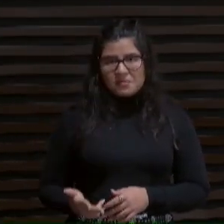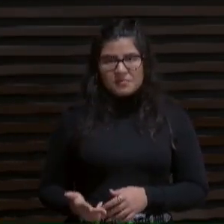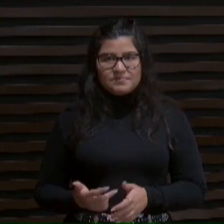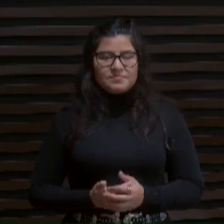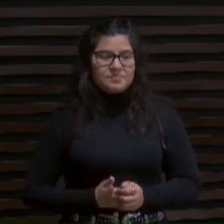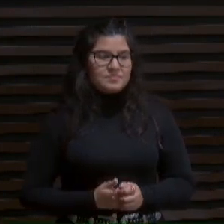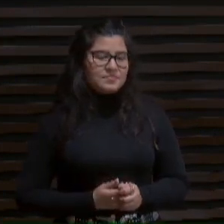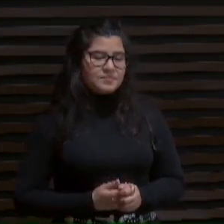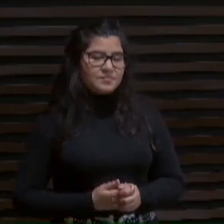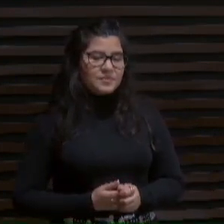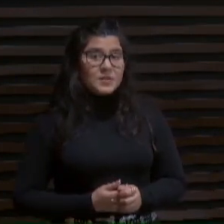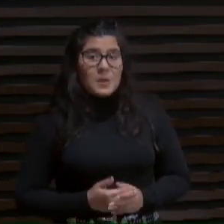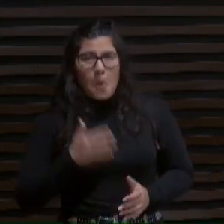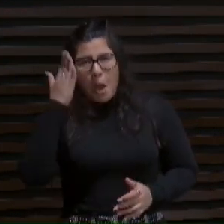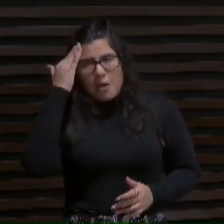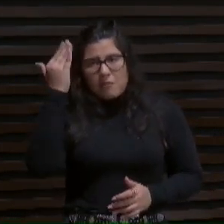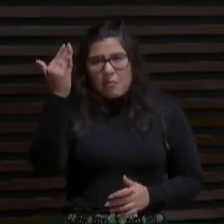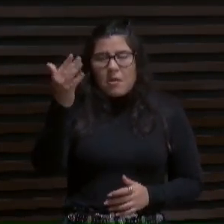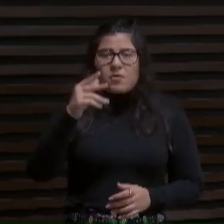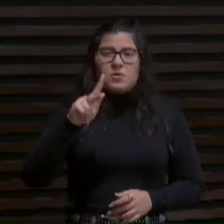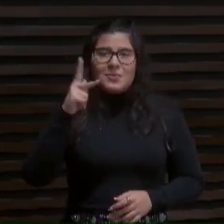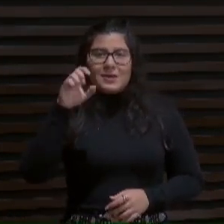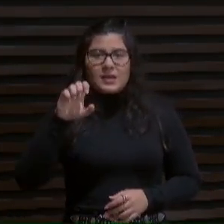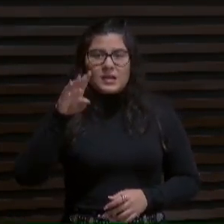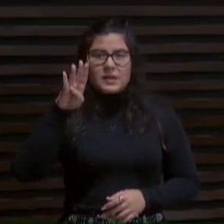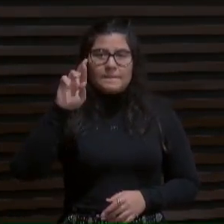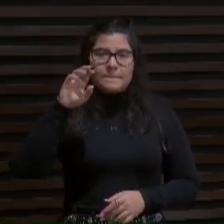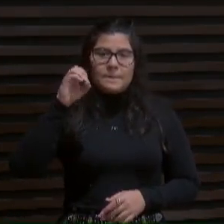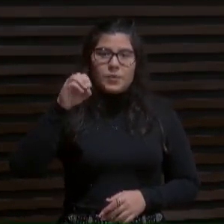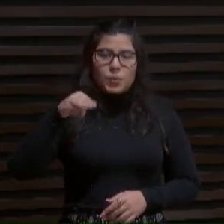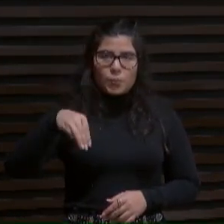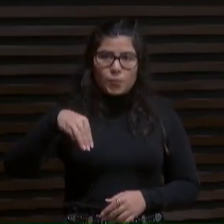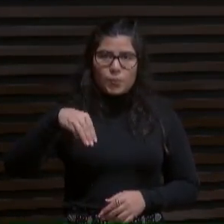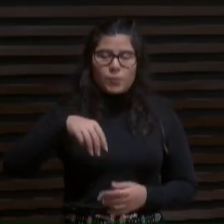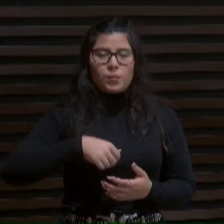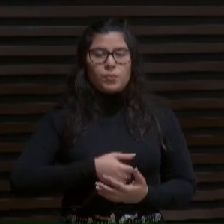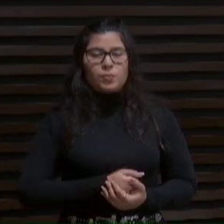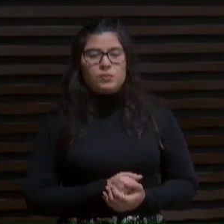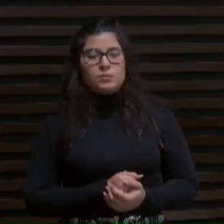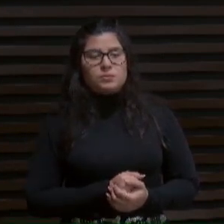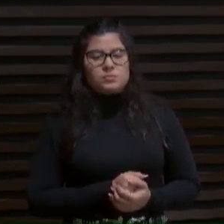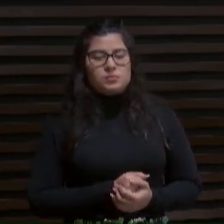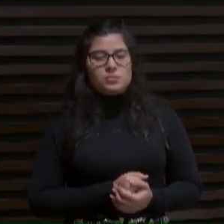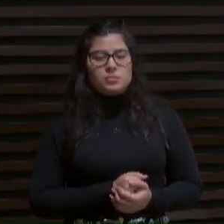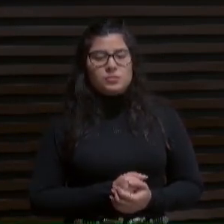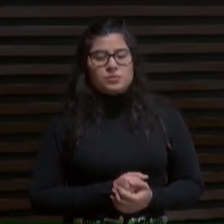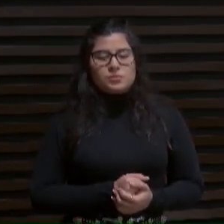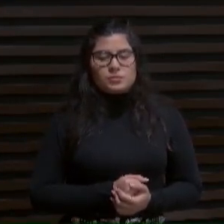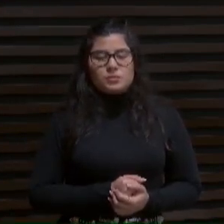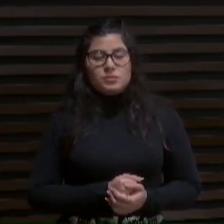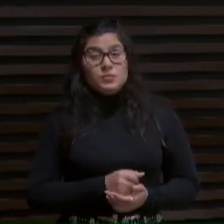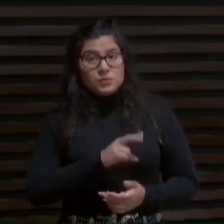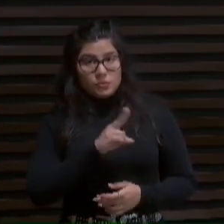Mas o nome mais famoso dela sempre foi Hebrom, e é o nome que se tem até hoje. Você pode ir em Hebrom, e é o nome que se tem hoje desse lugar onde